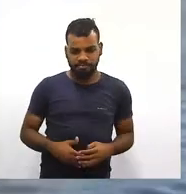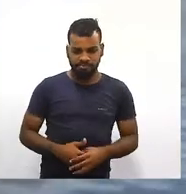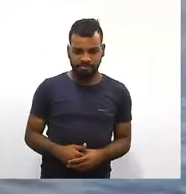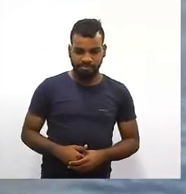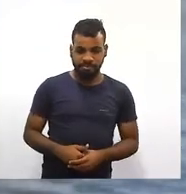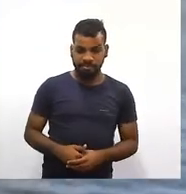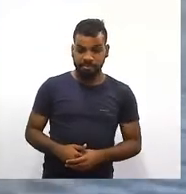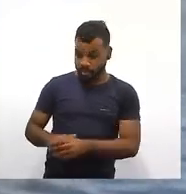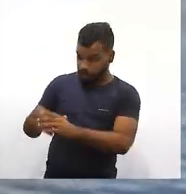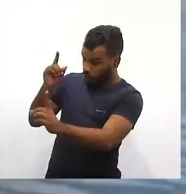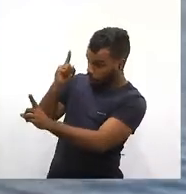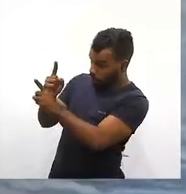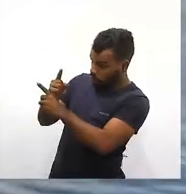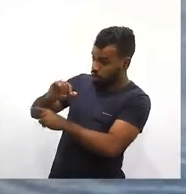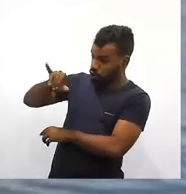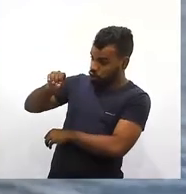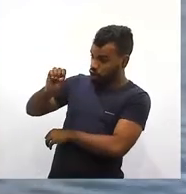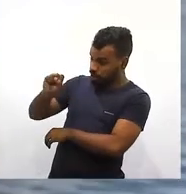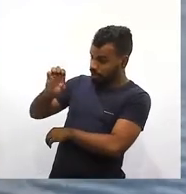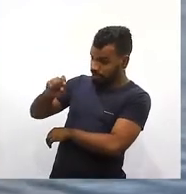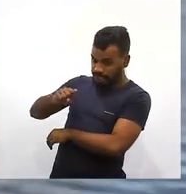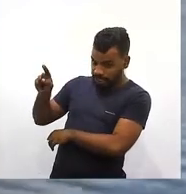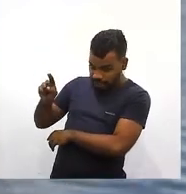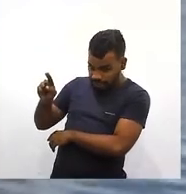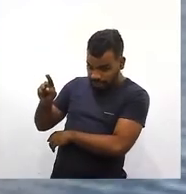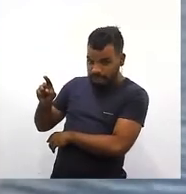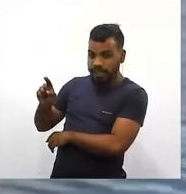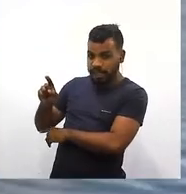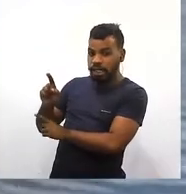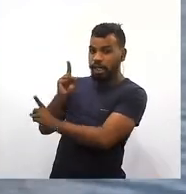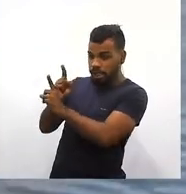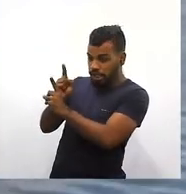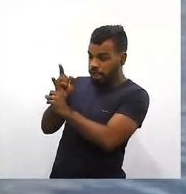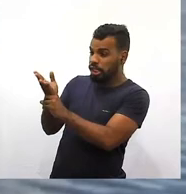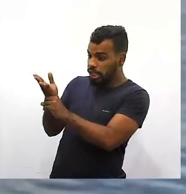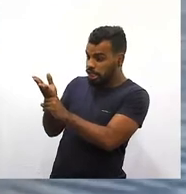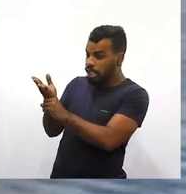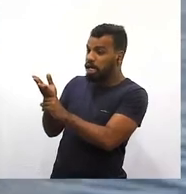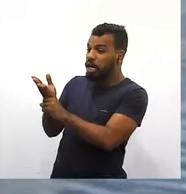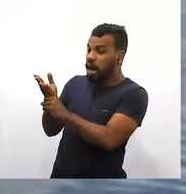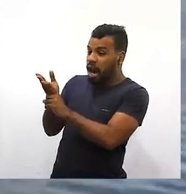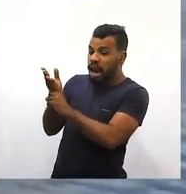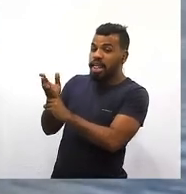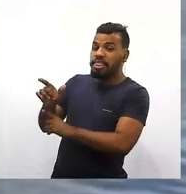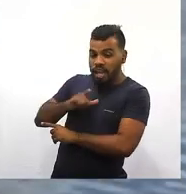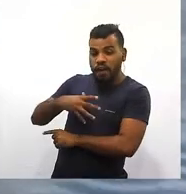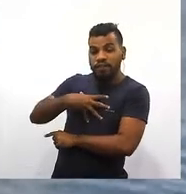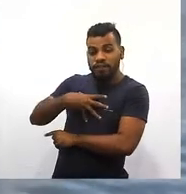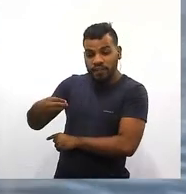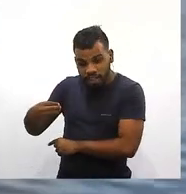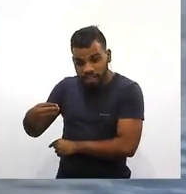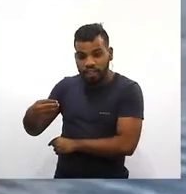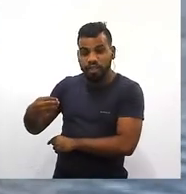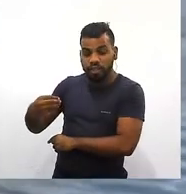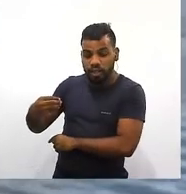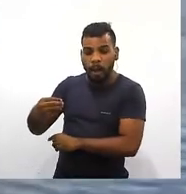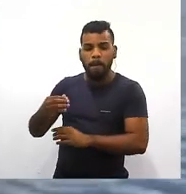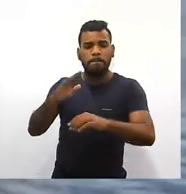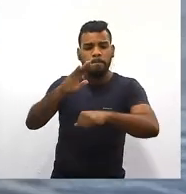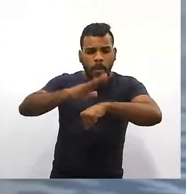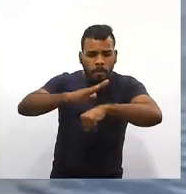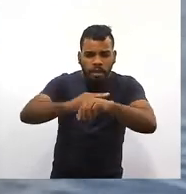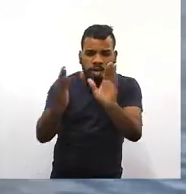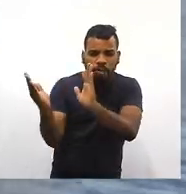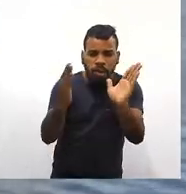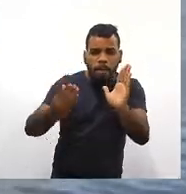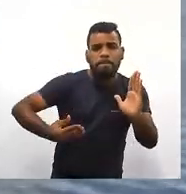seu José, mestre Carpina, que tem um filho que nasce em meio à pobreza. E